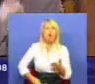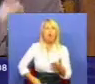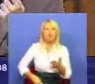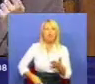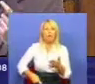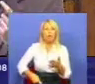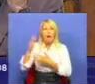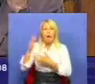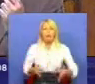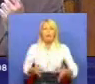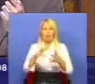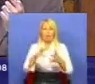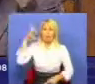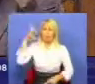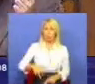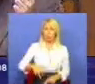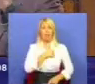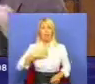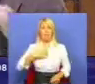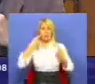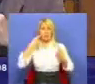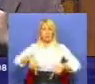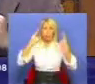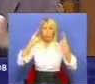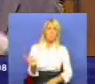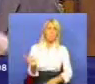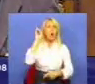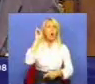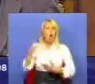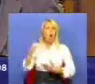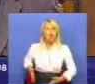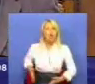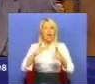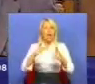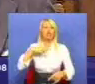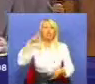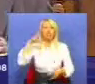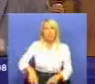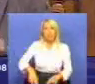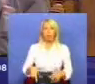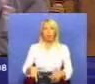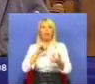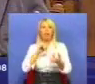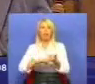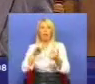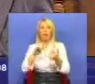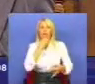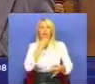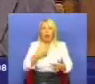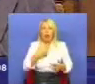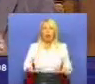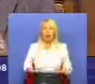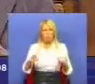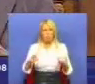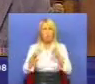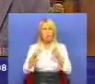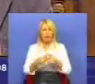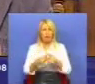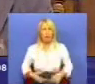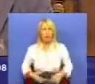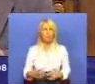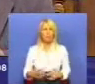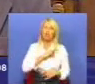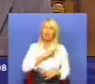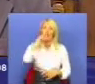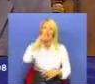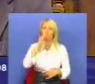às estradas de Portugal, a empresa pública, mas não às estradas de Portugal de sociedade anónima. Problemas. Senhor